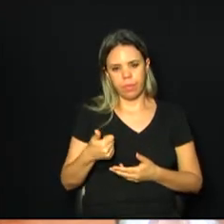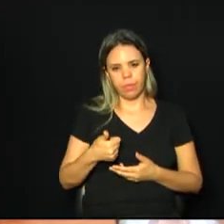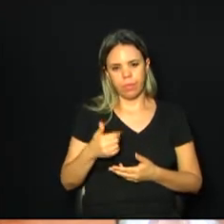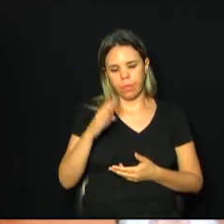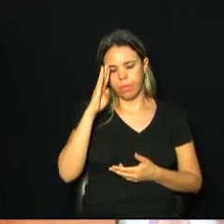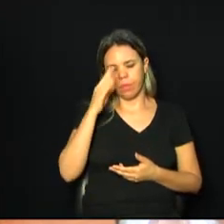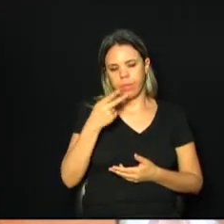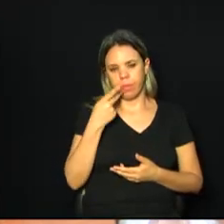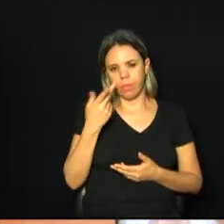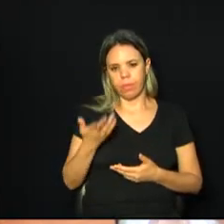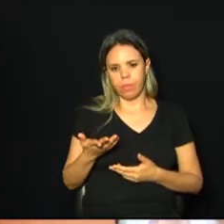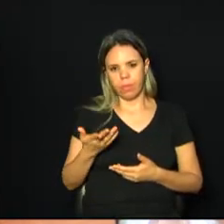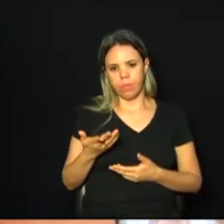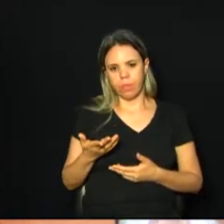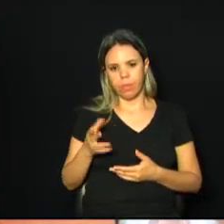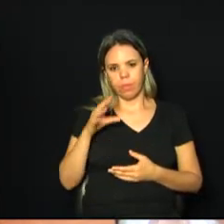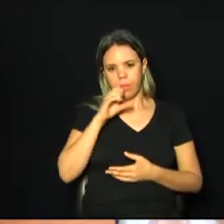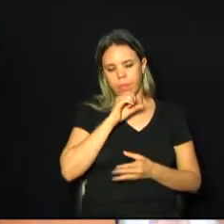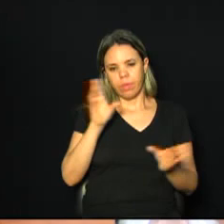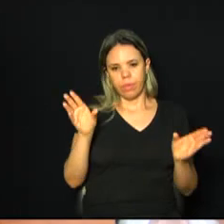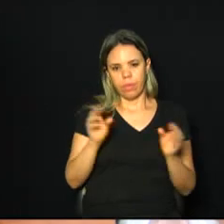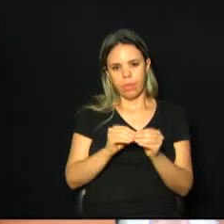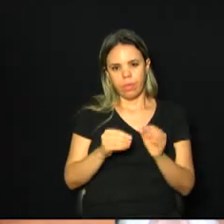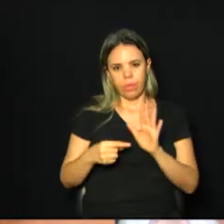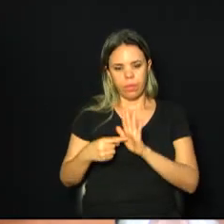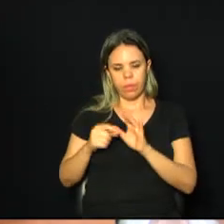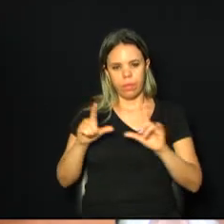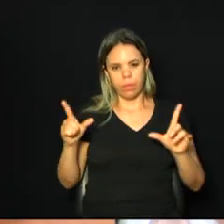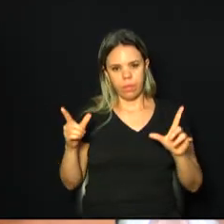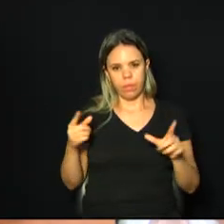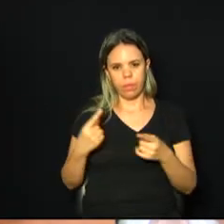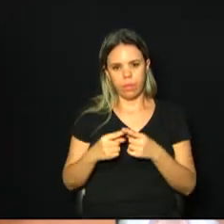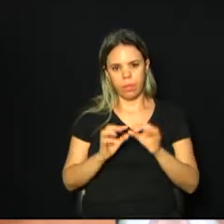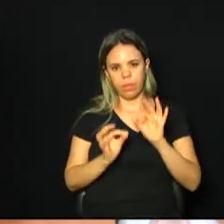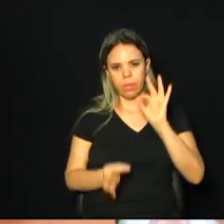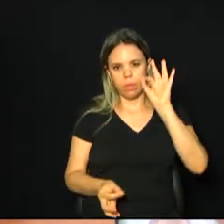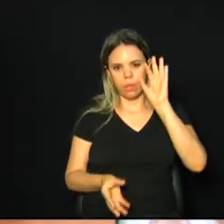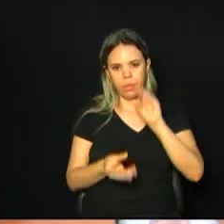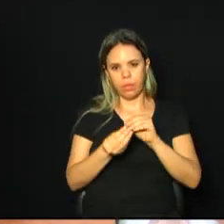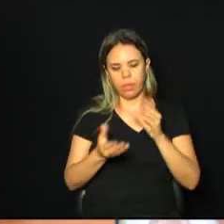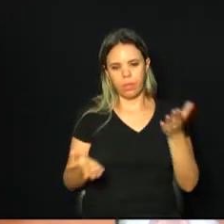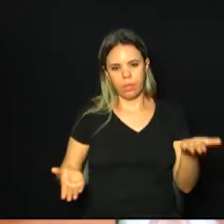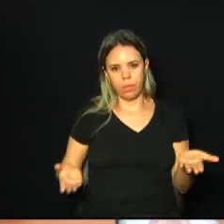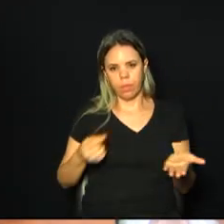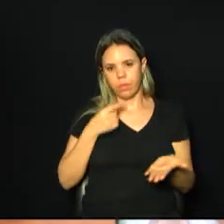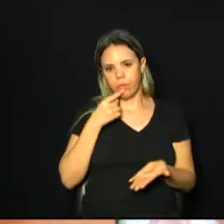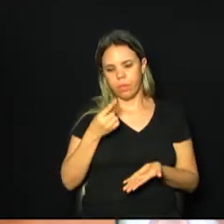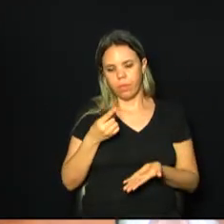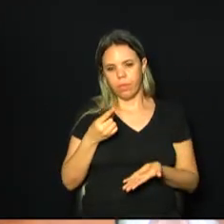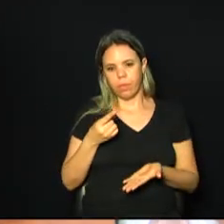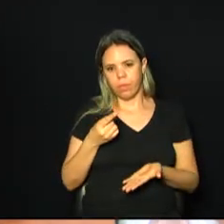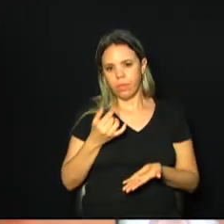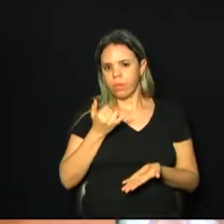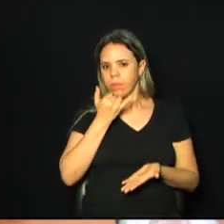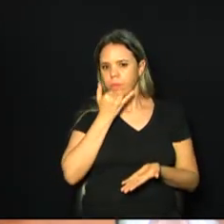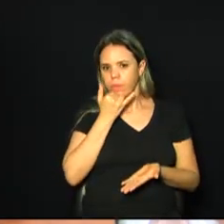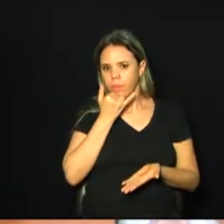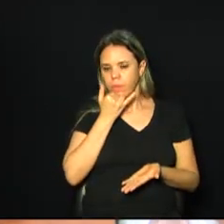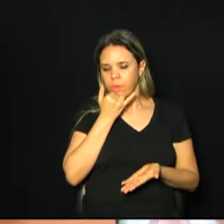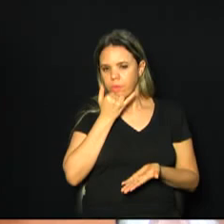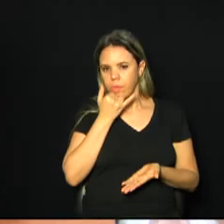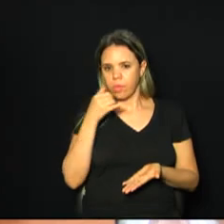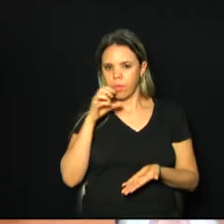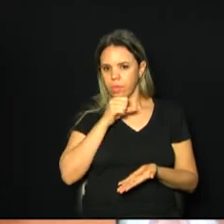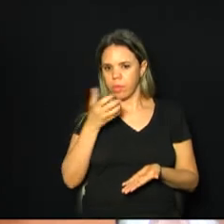destacamos. Eu vou ser um pouco rápido nas apresentações, porque o assunto é muito extenso, Magoga. Eu até te peço perdão que a gente vai atropelar um pouco